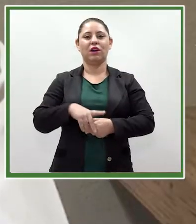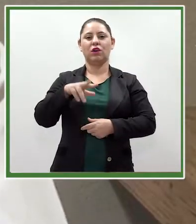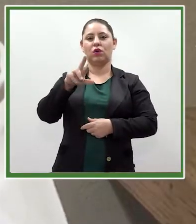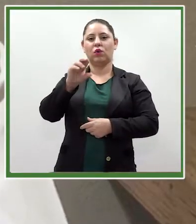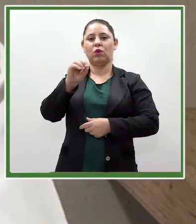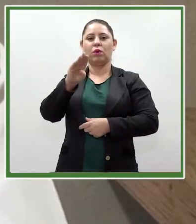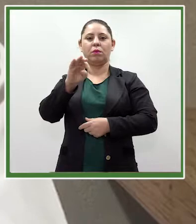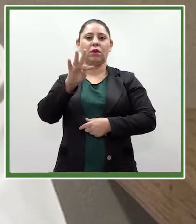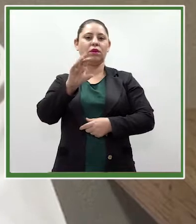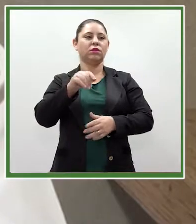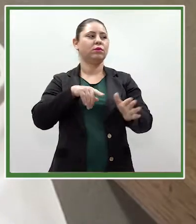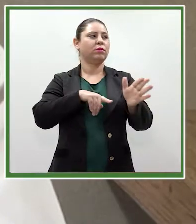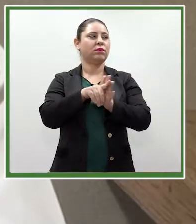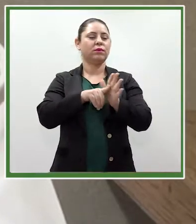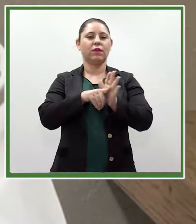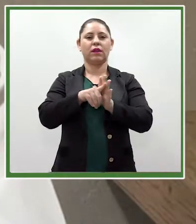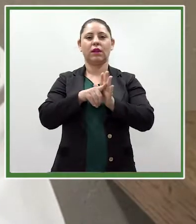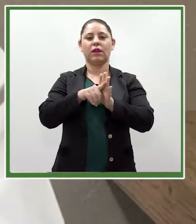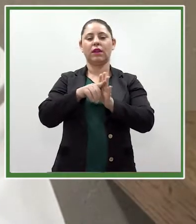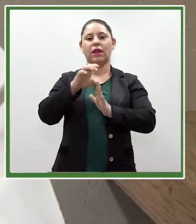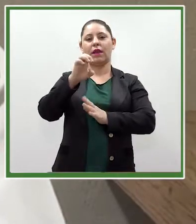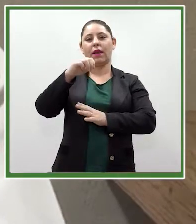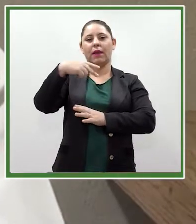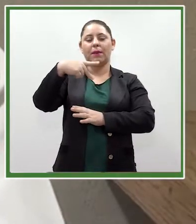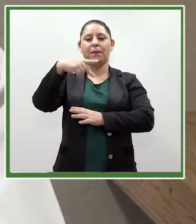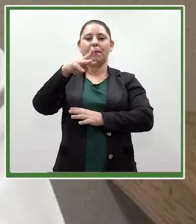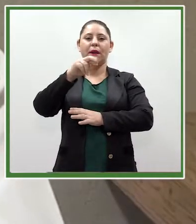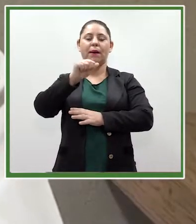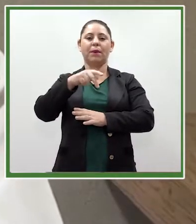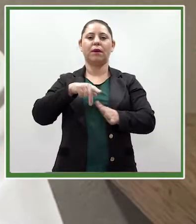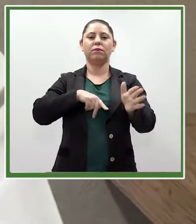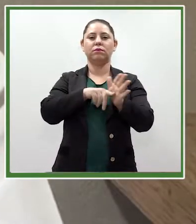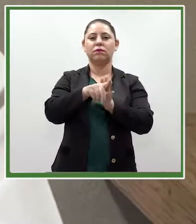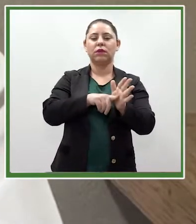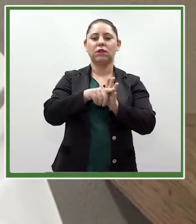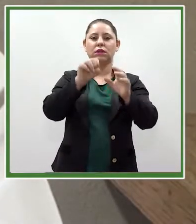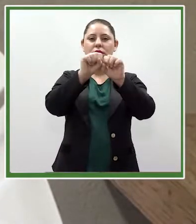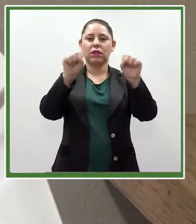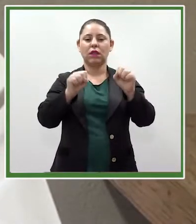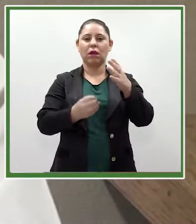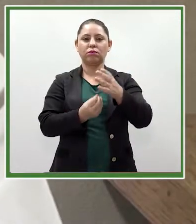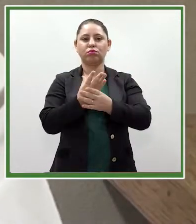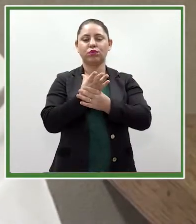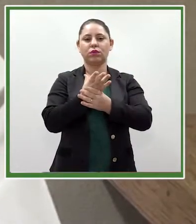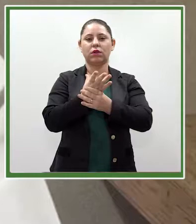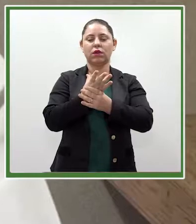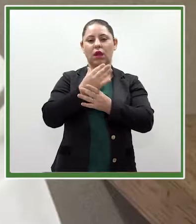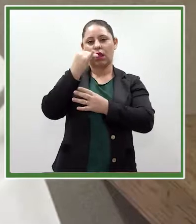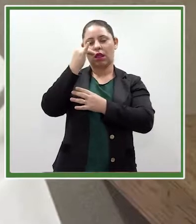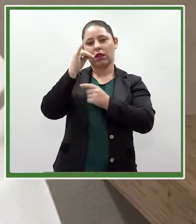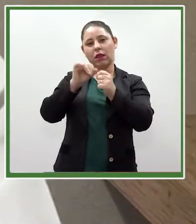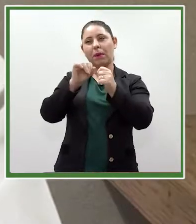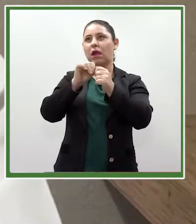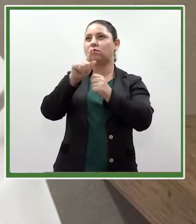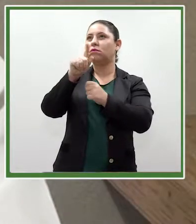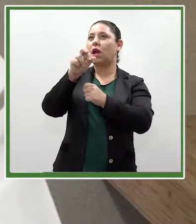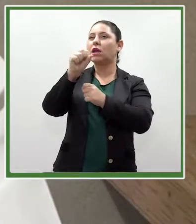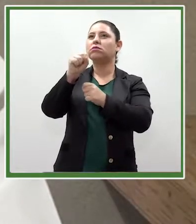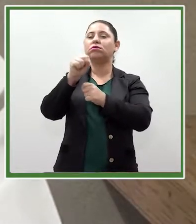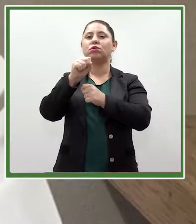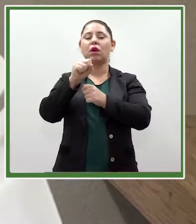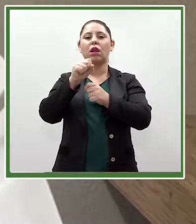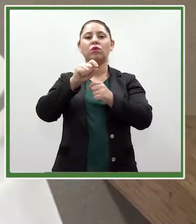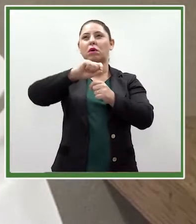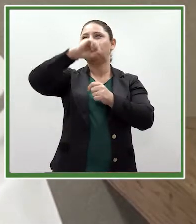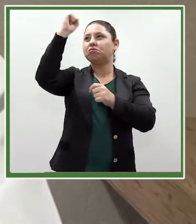Olá, eu sou Roberto Giolo, pesquisador da Embrapa Gado de Corte, onde desenvolvo pesquisas com sistemas de produção e gases de efeito estufa